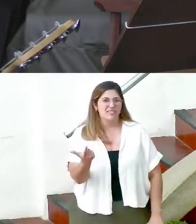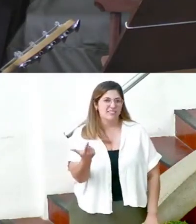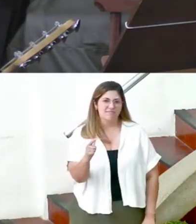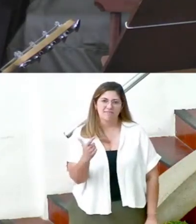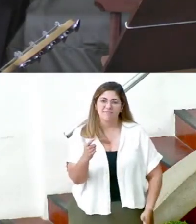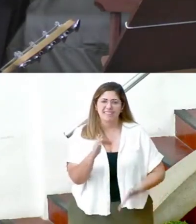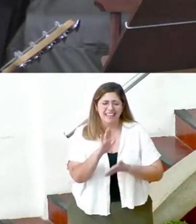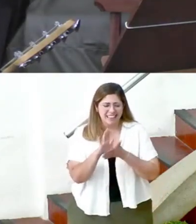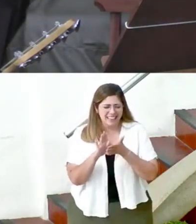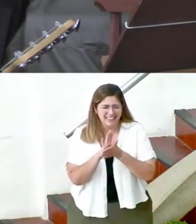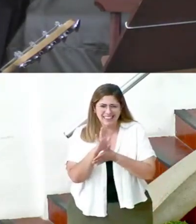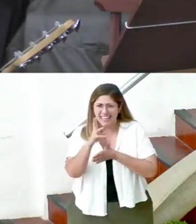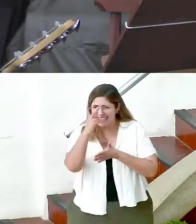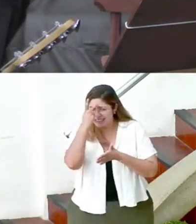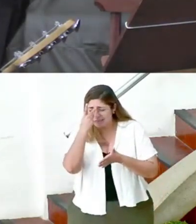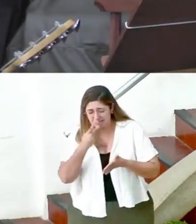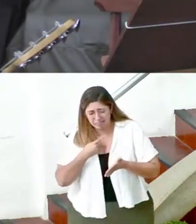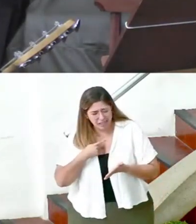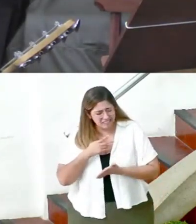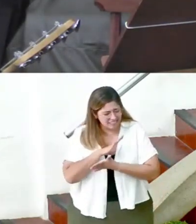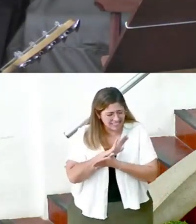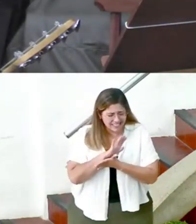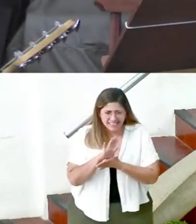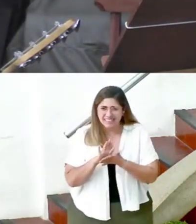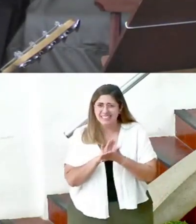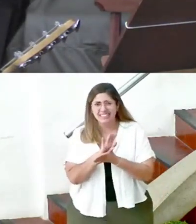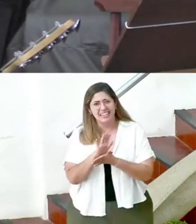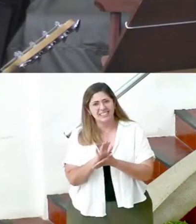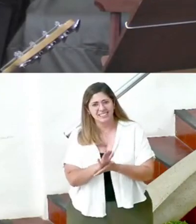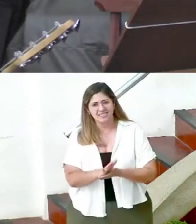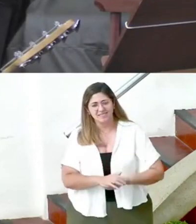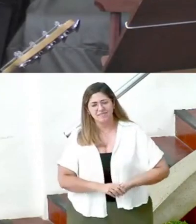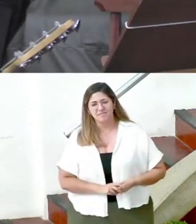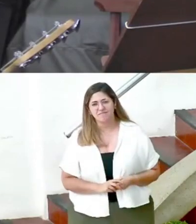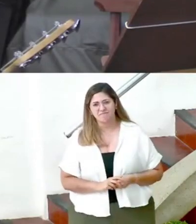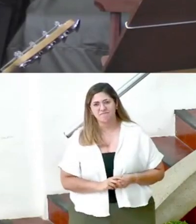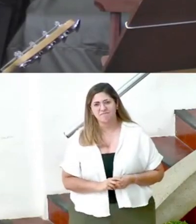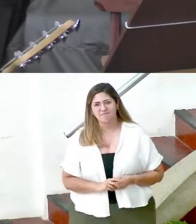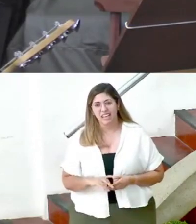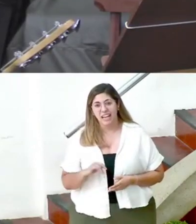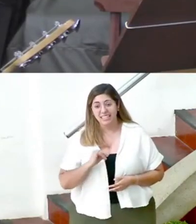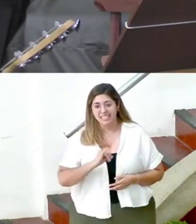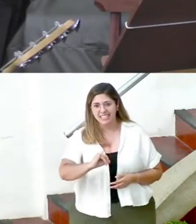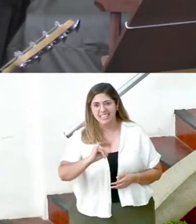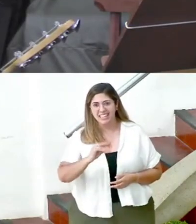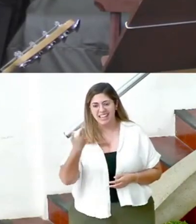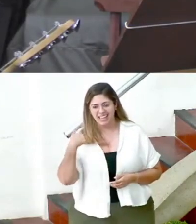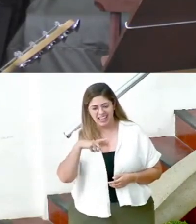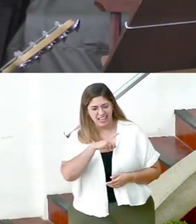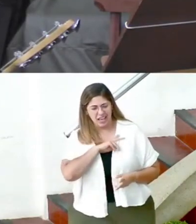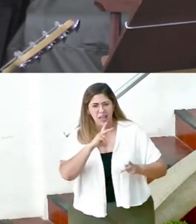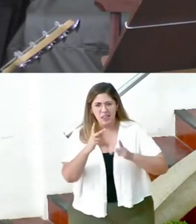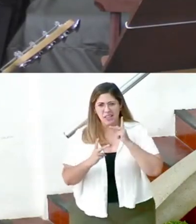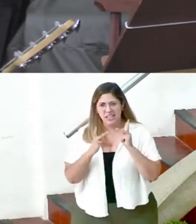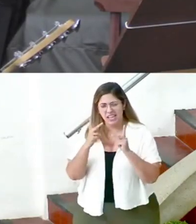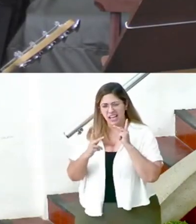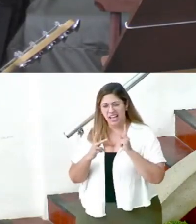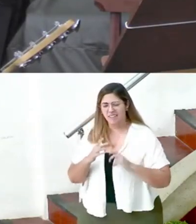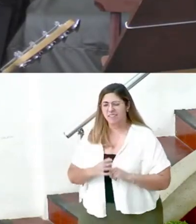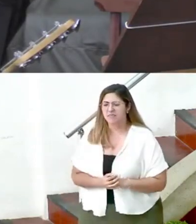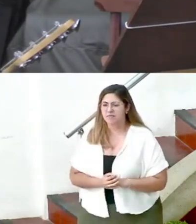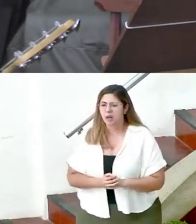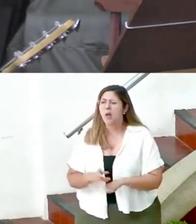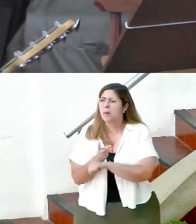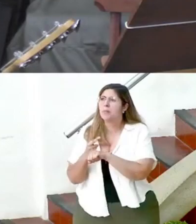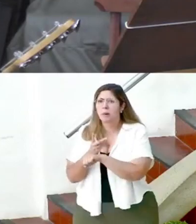méritos, nós alcançaríamos este versículo. Nós, quando alguém falasse, nós diríamos: onde é que está? Onde é que está o